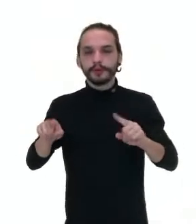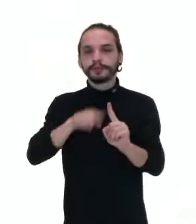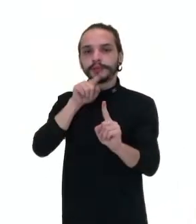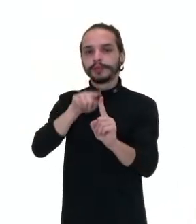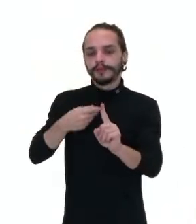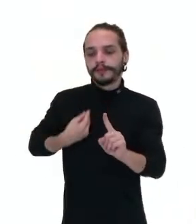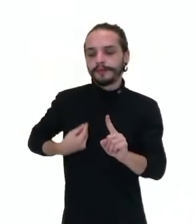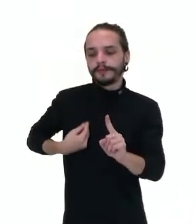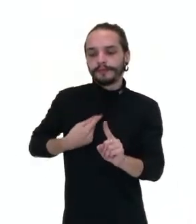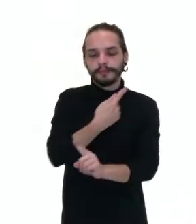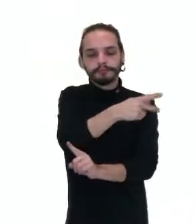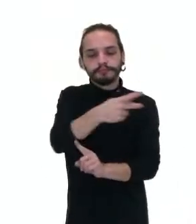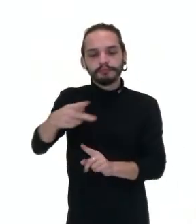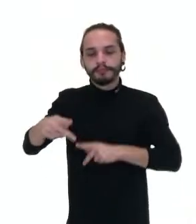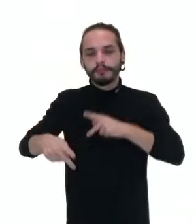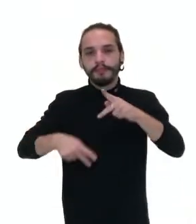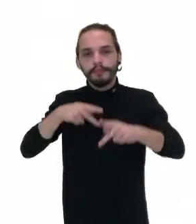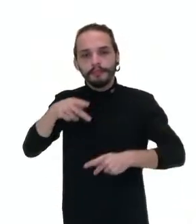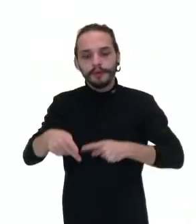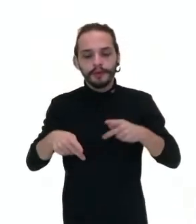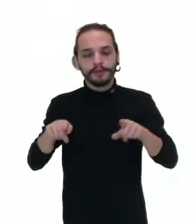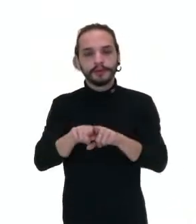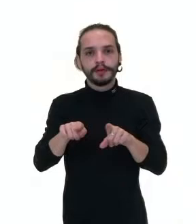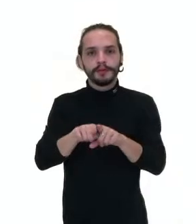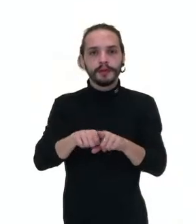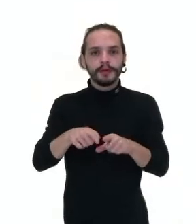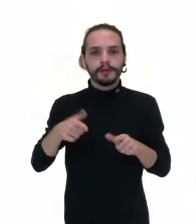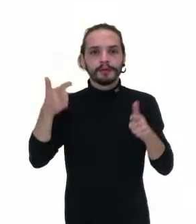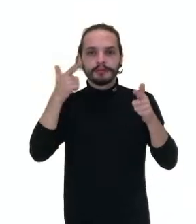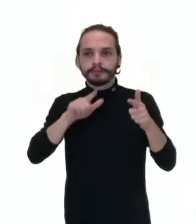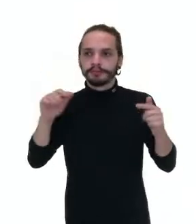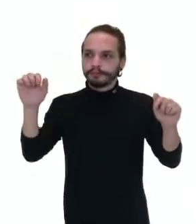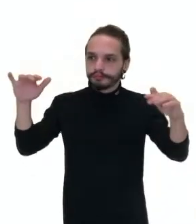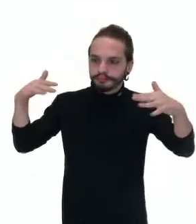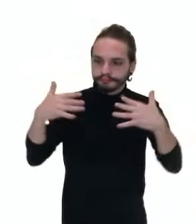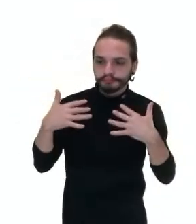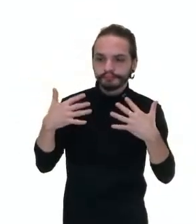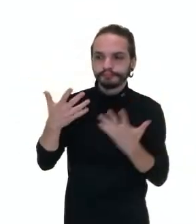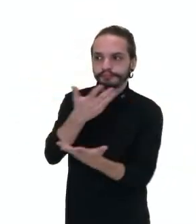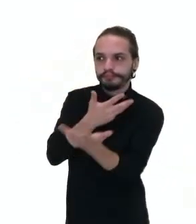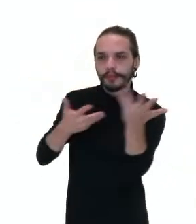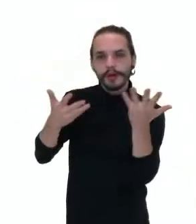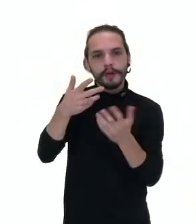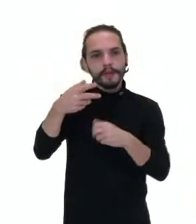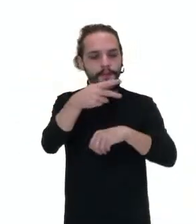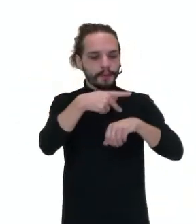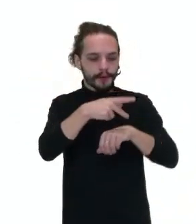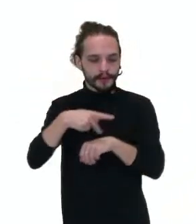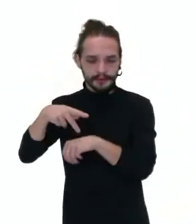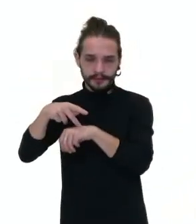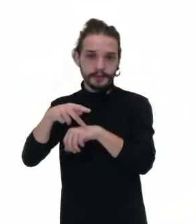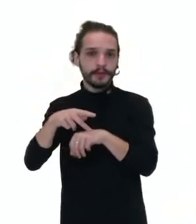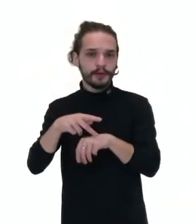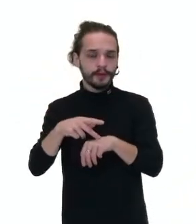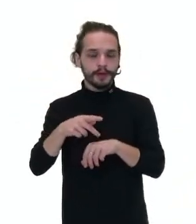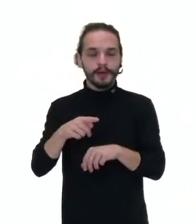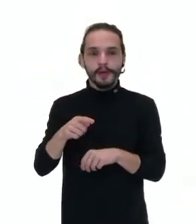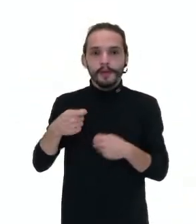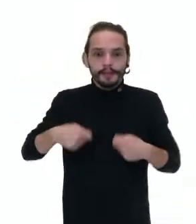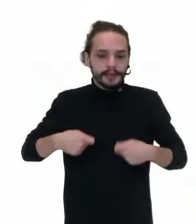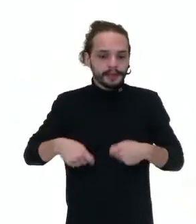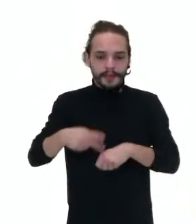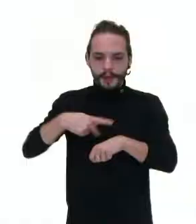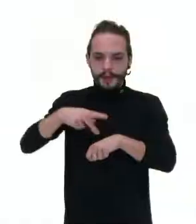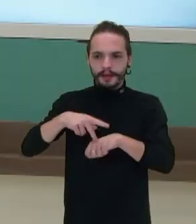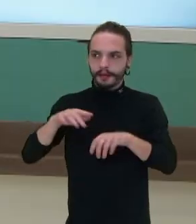povo e sua melhor inserção no plano internacional. Então sabemos que os países precisam ser bem vistos, né, mundo afora,